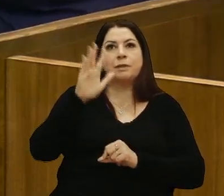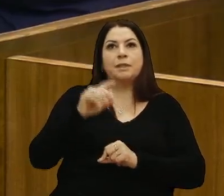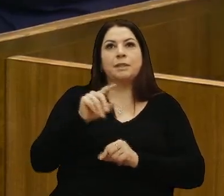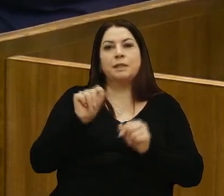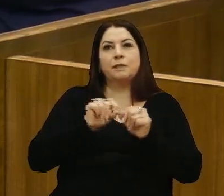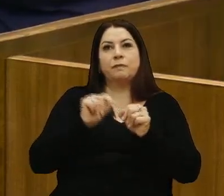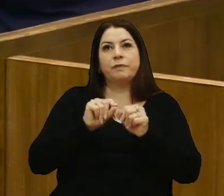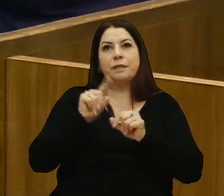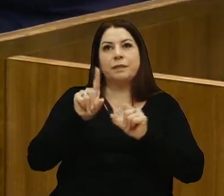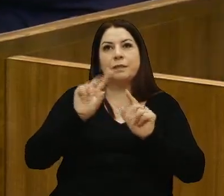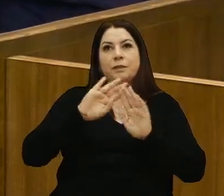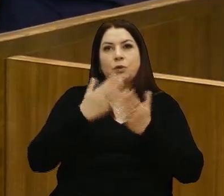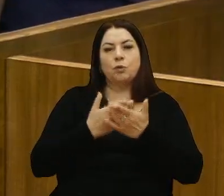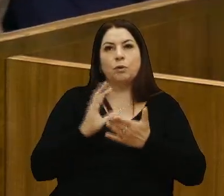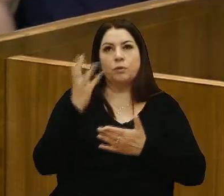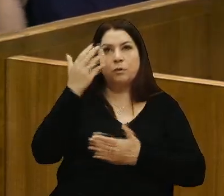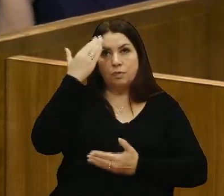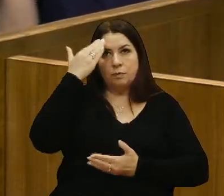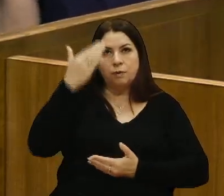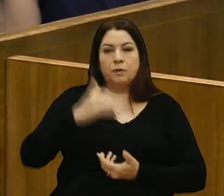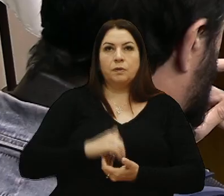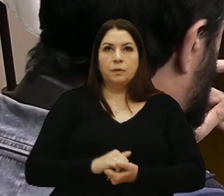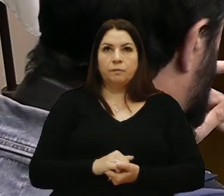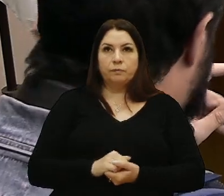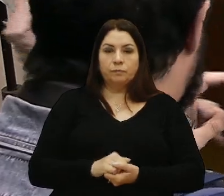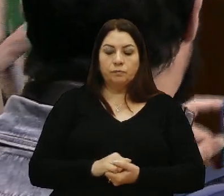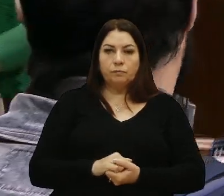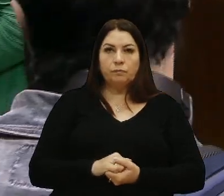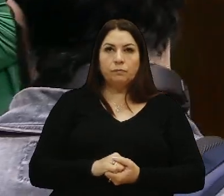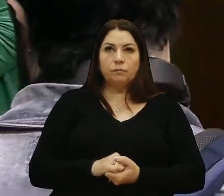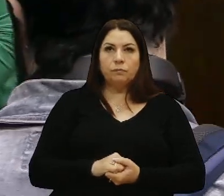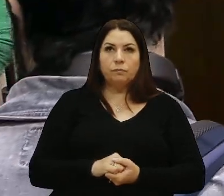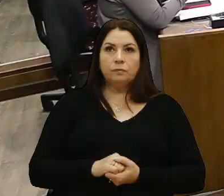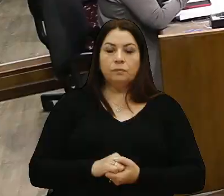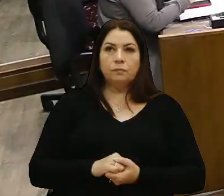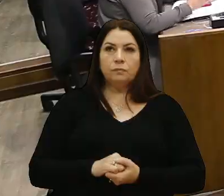quem faz a escola acontecer. Obrigada.